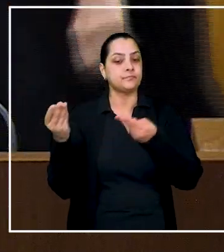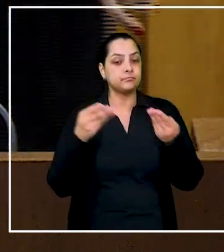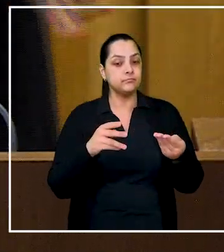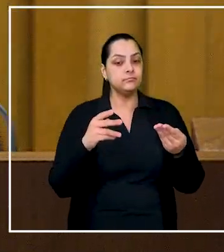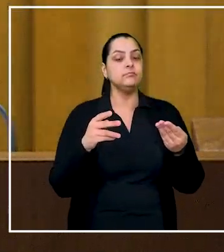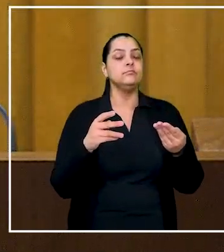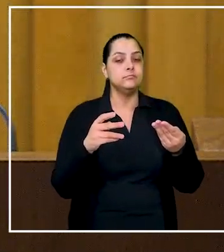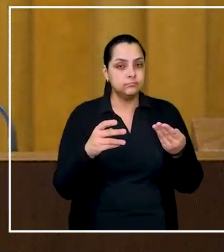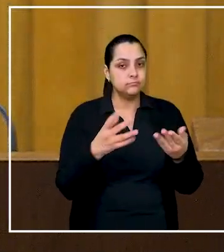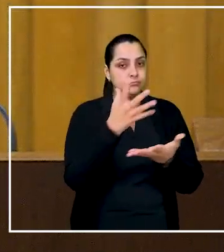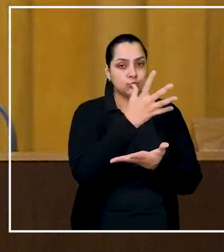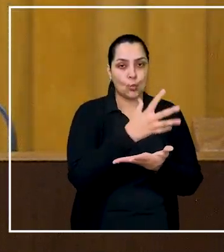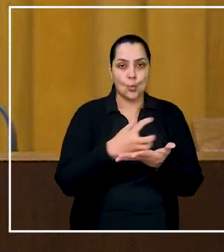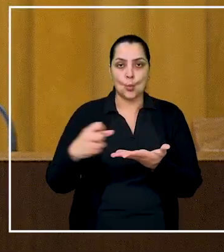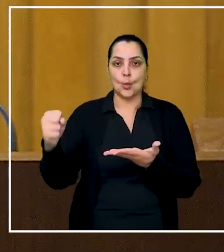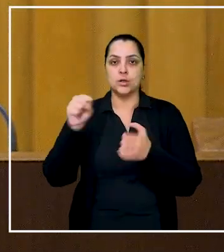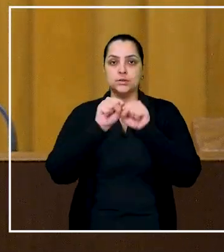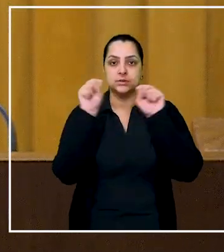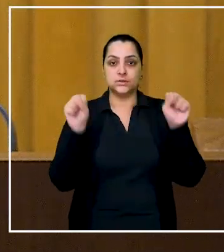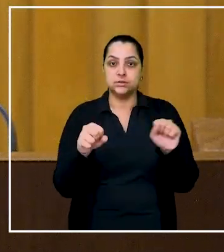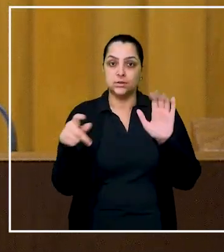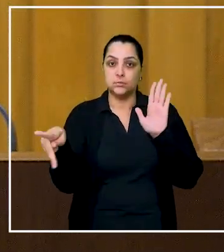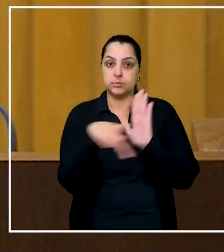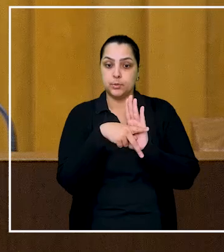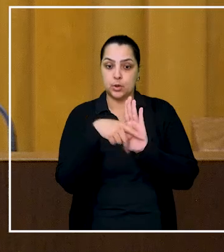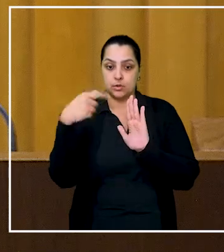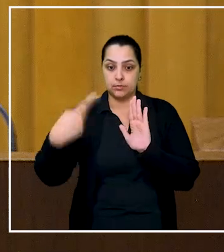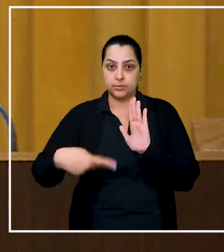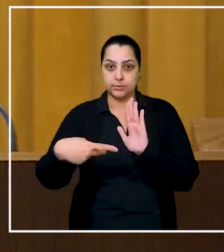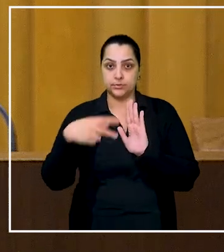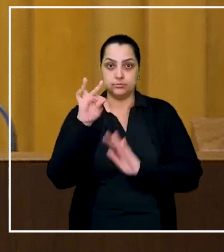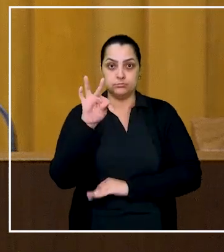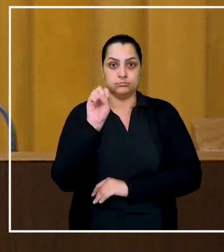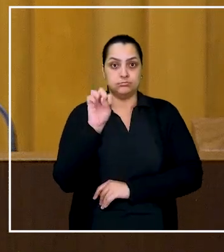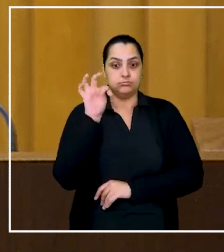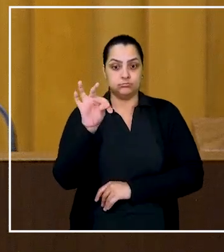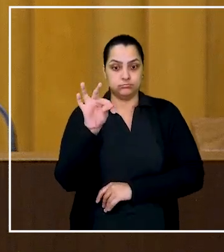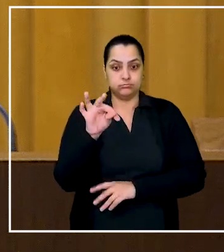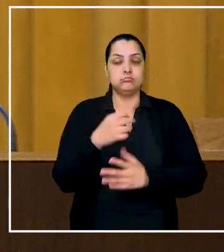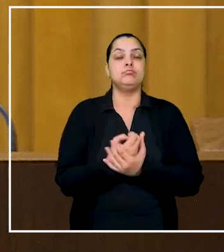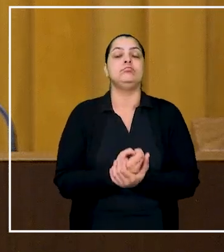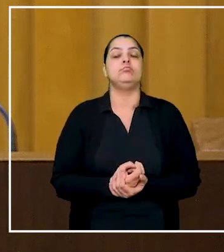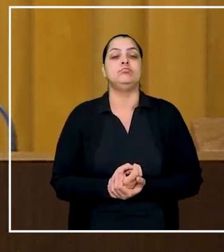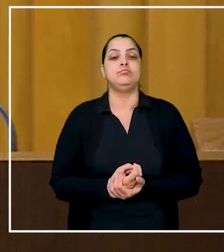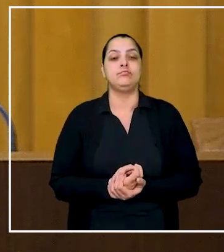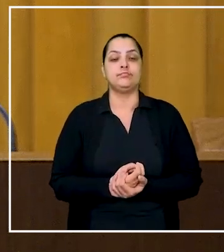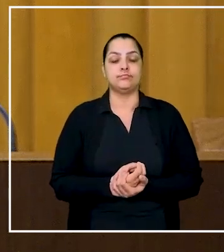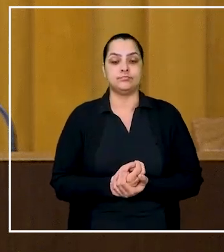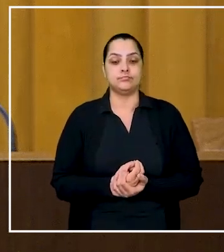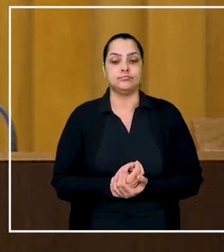eram convertidos para um sistema próprio do Tribunal Superior do Trabalho,